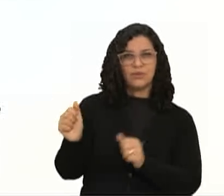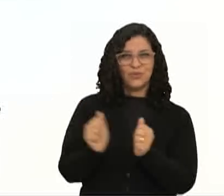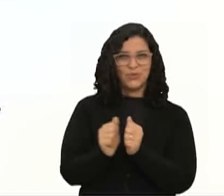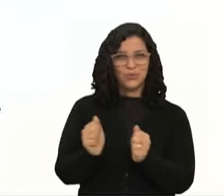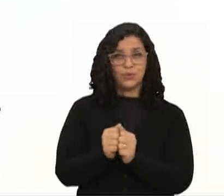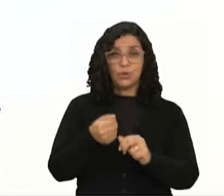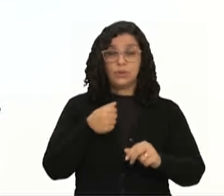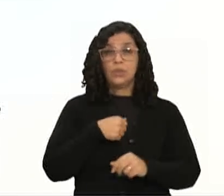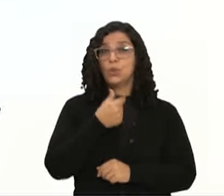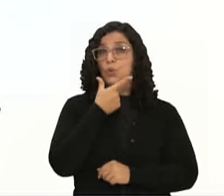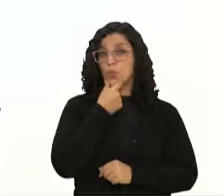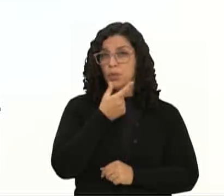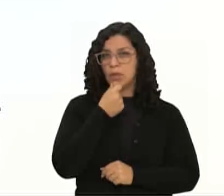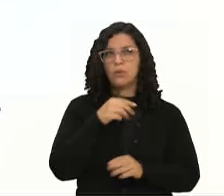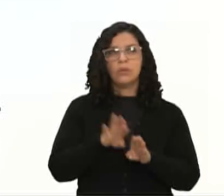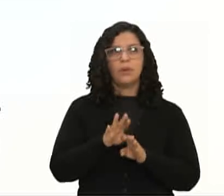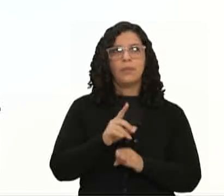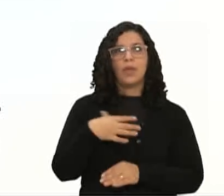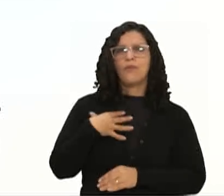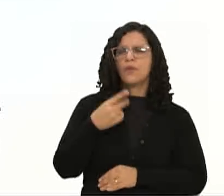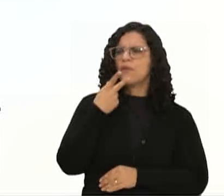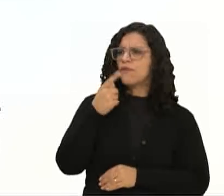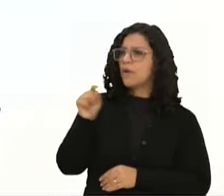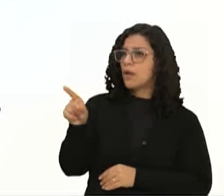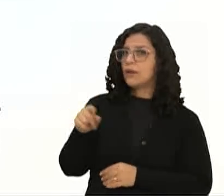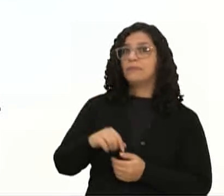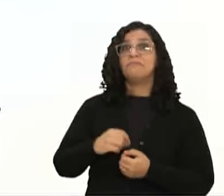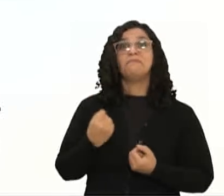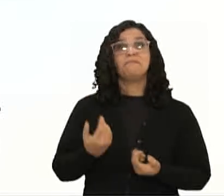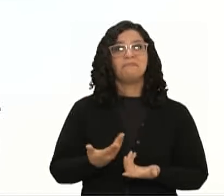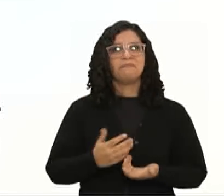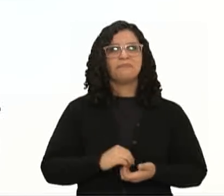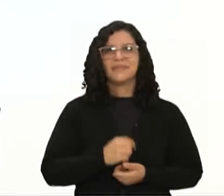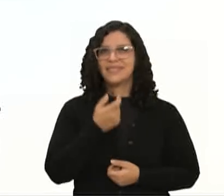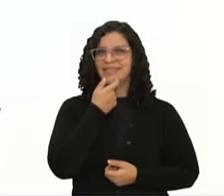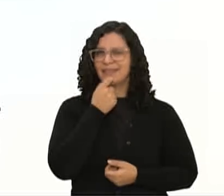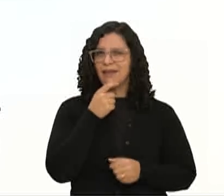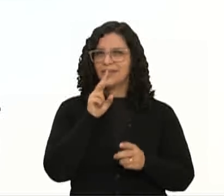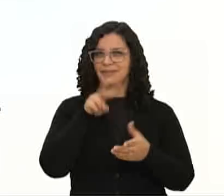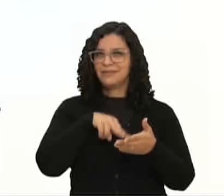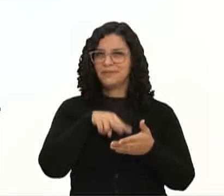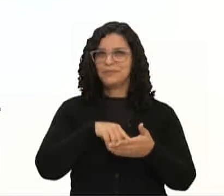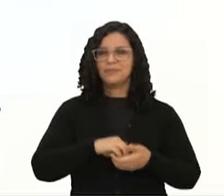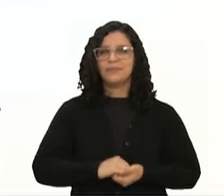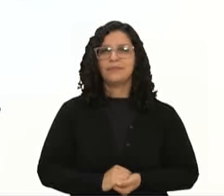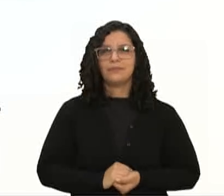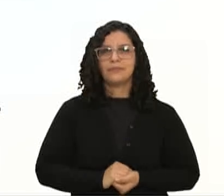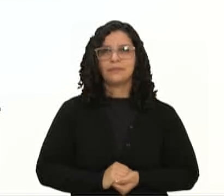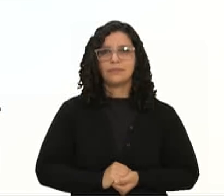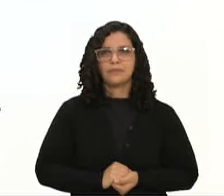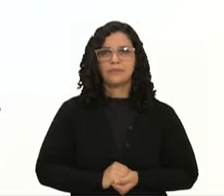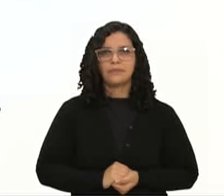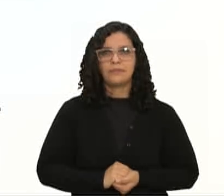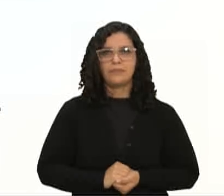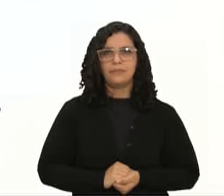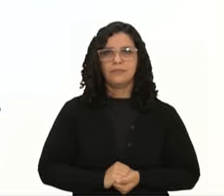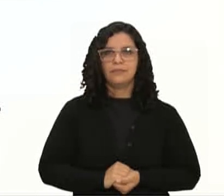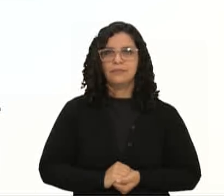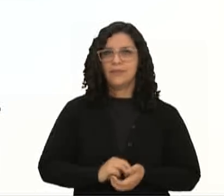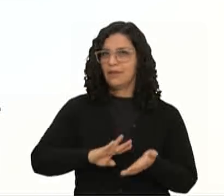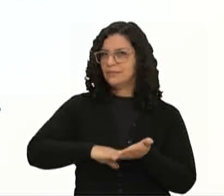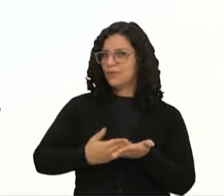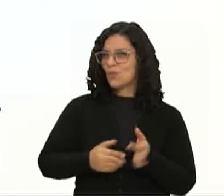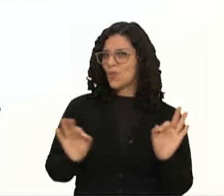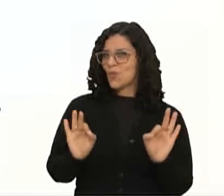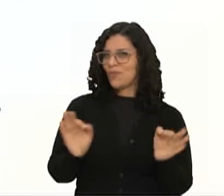O menininho passa, o filho, e diz, Dad, are you going to pay with your credit card? Eu não vou traduzir